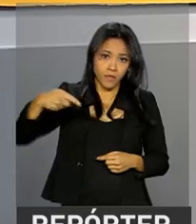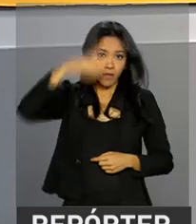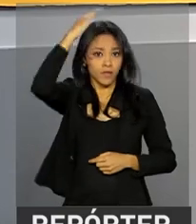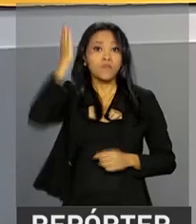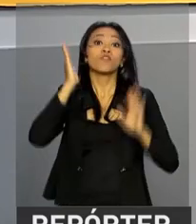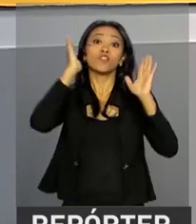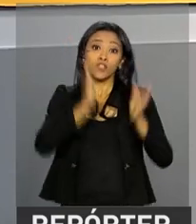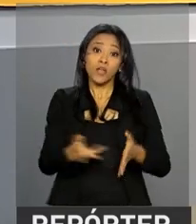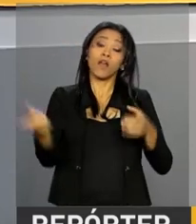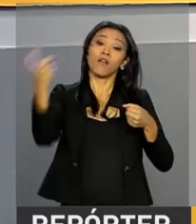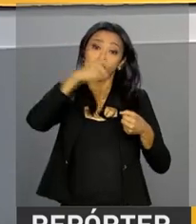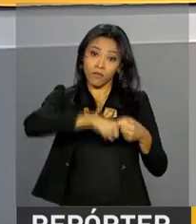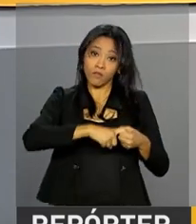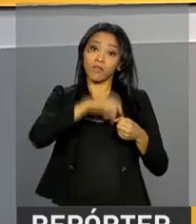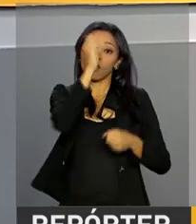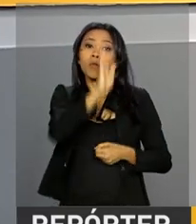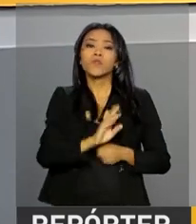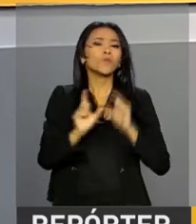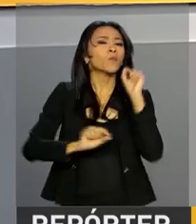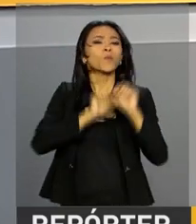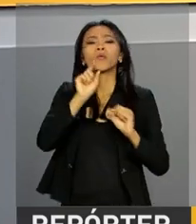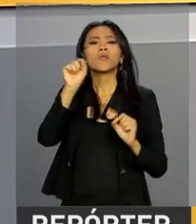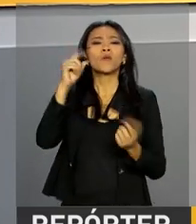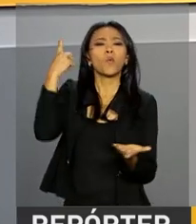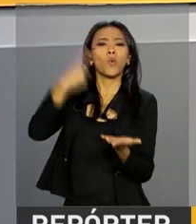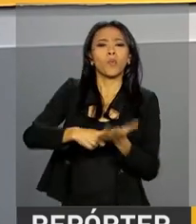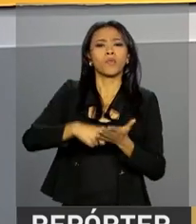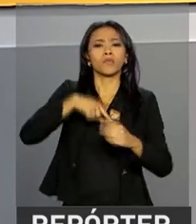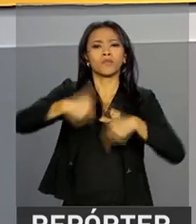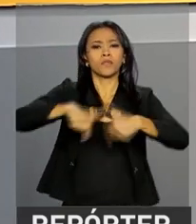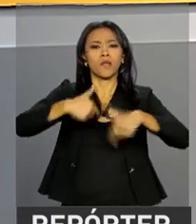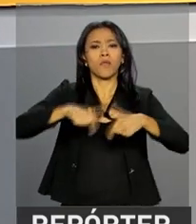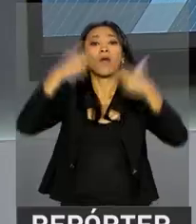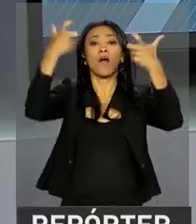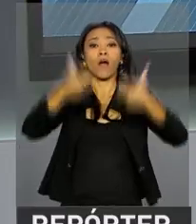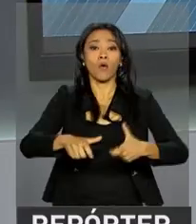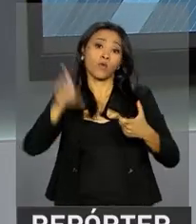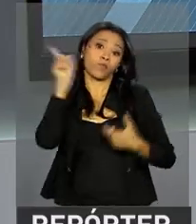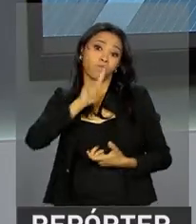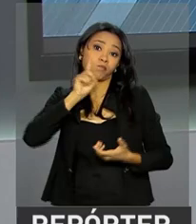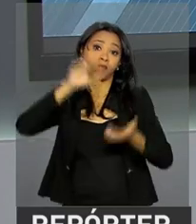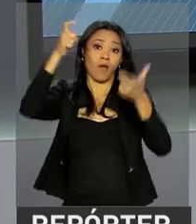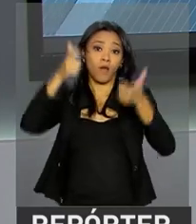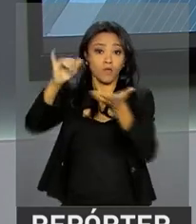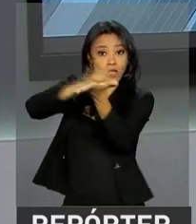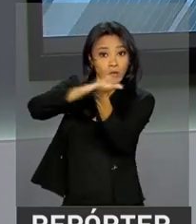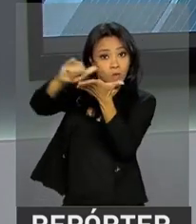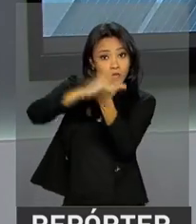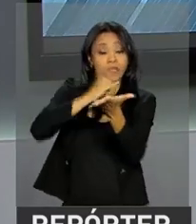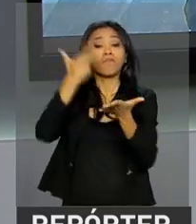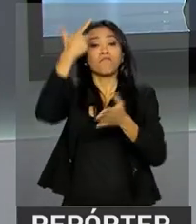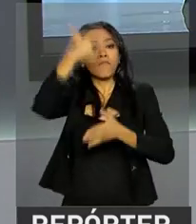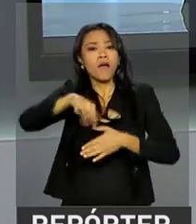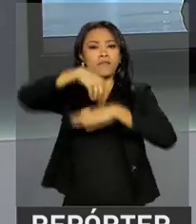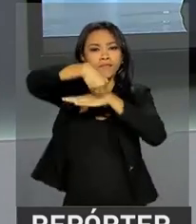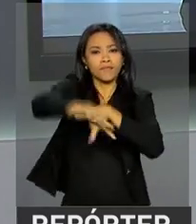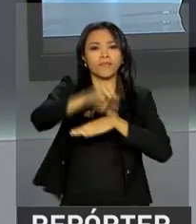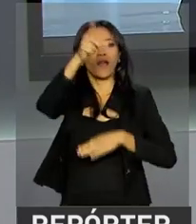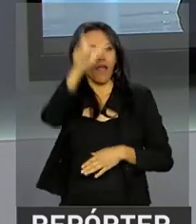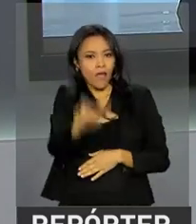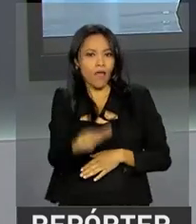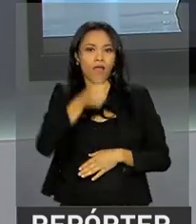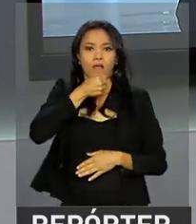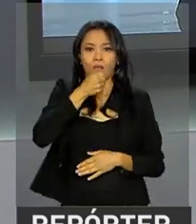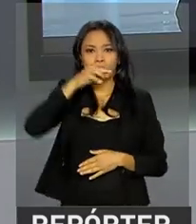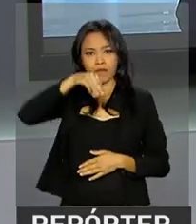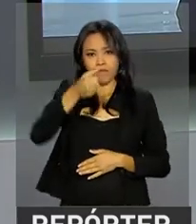Temer já está de volta ao Brasil depois de cumprir a agenda em Nova York, nos Estados Unidos. E quem traz mais informações para a gente é a repórter Mara Kenup, que está lá no